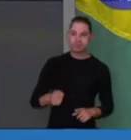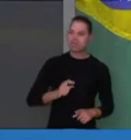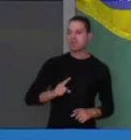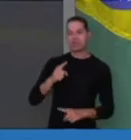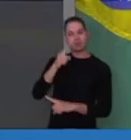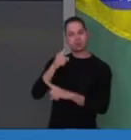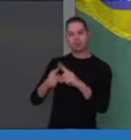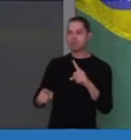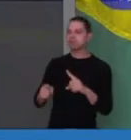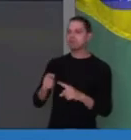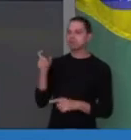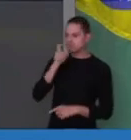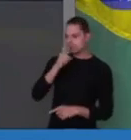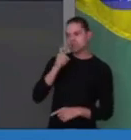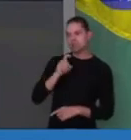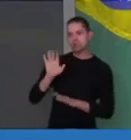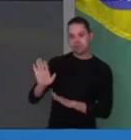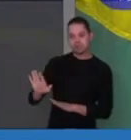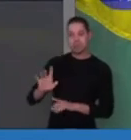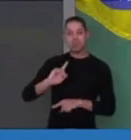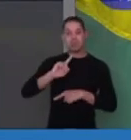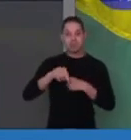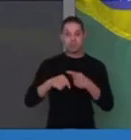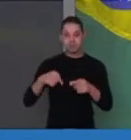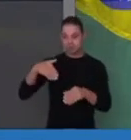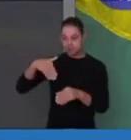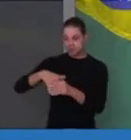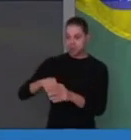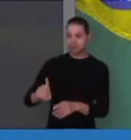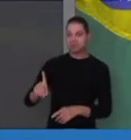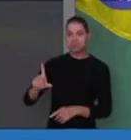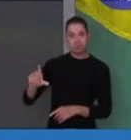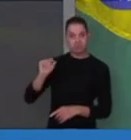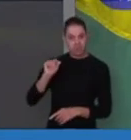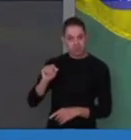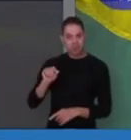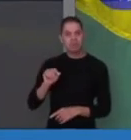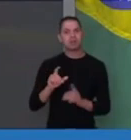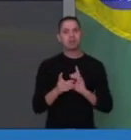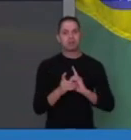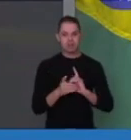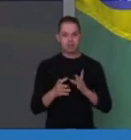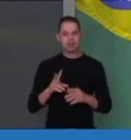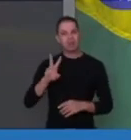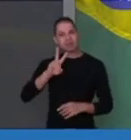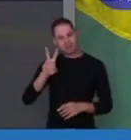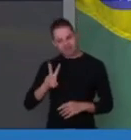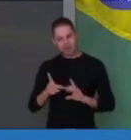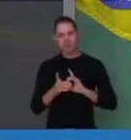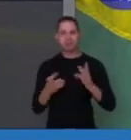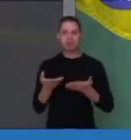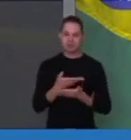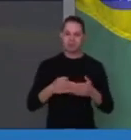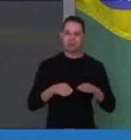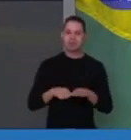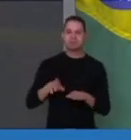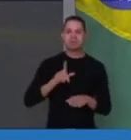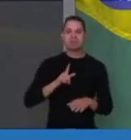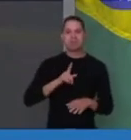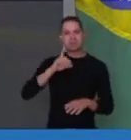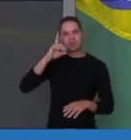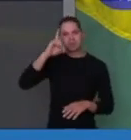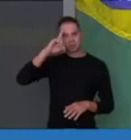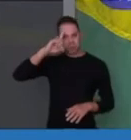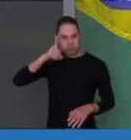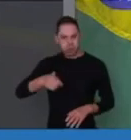news. Aí depois, quando o sujeito é eleito, aí ele fala, não, na Venezuela temos democracia. Ele é a favor de ditador? É a